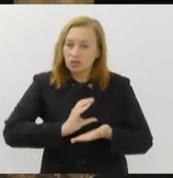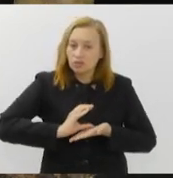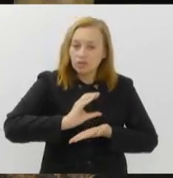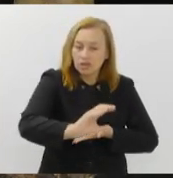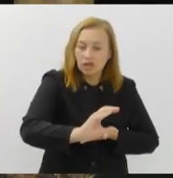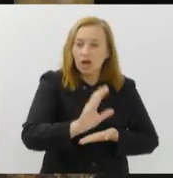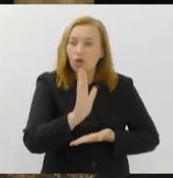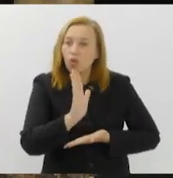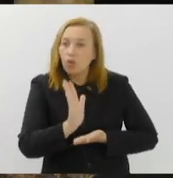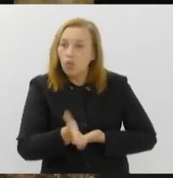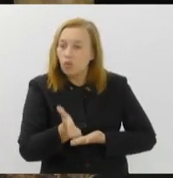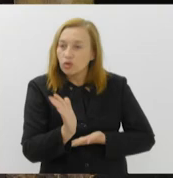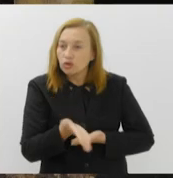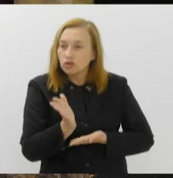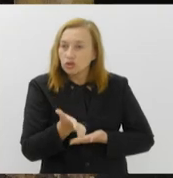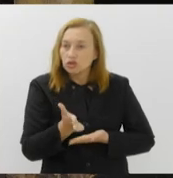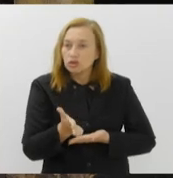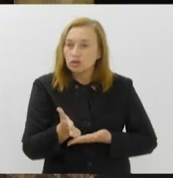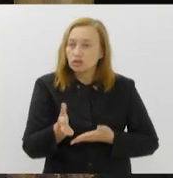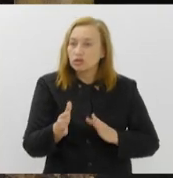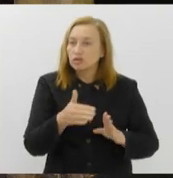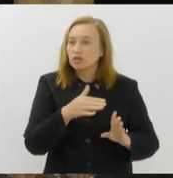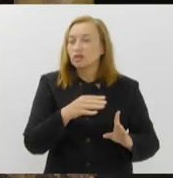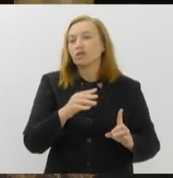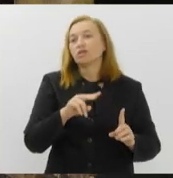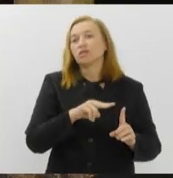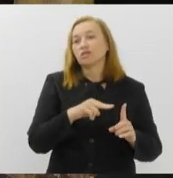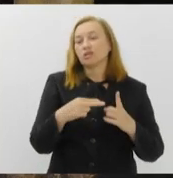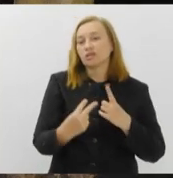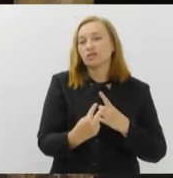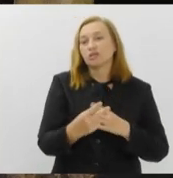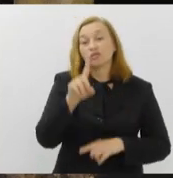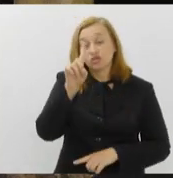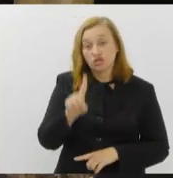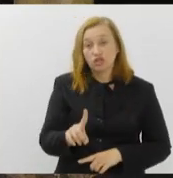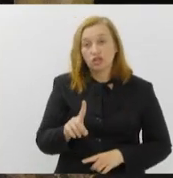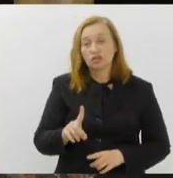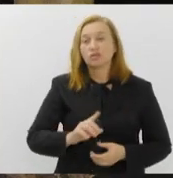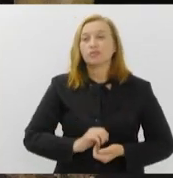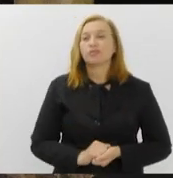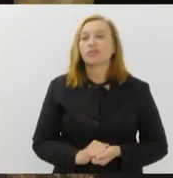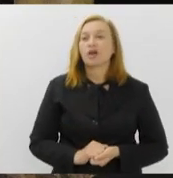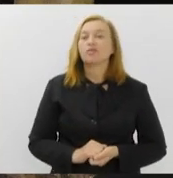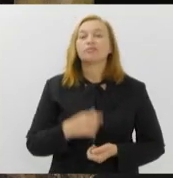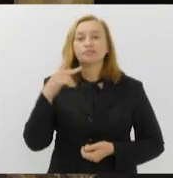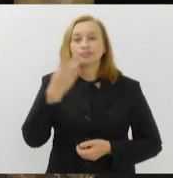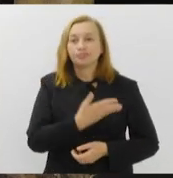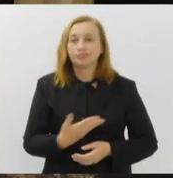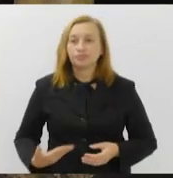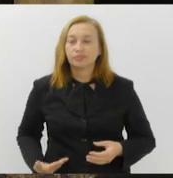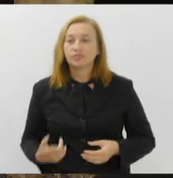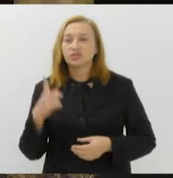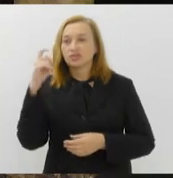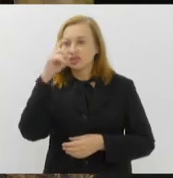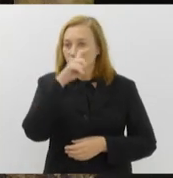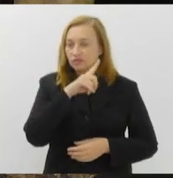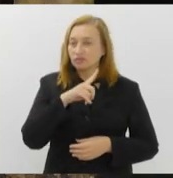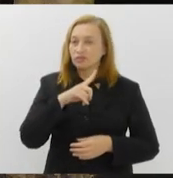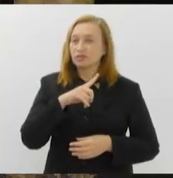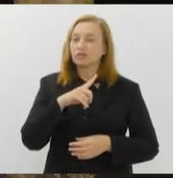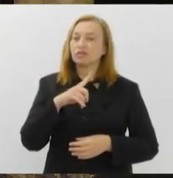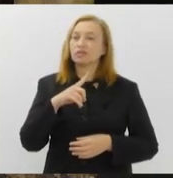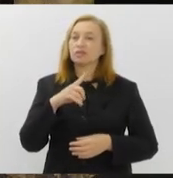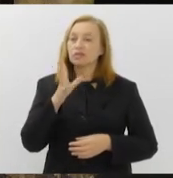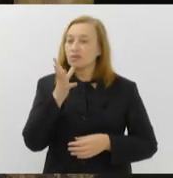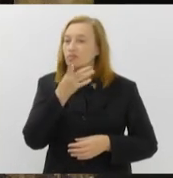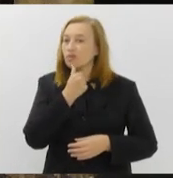hoje, enquanto se viabiliza o direito a longo prazo, porque uma política pública realmente demora para ser implementada. Agora, a gente precisa ter